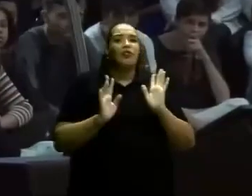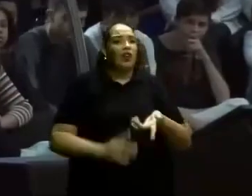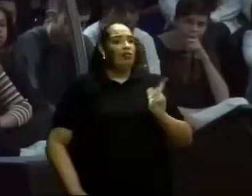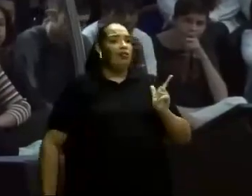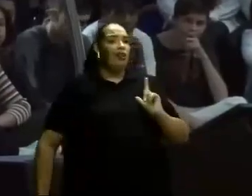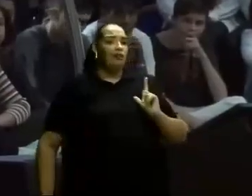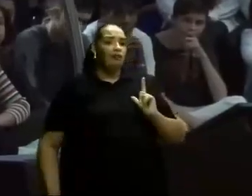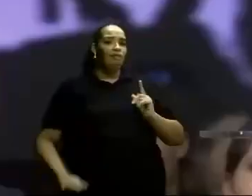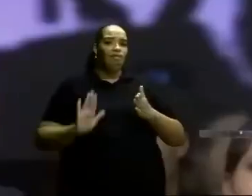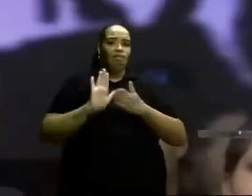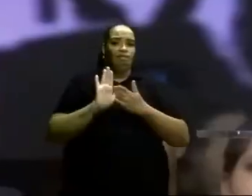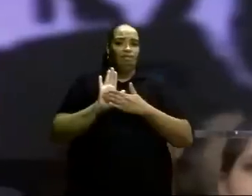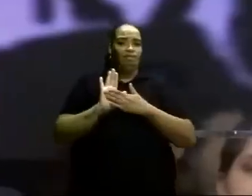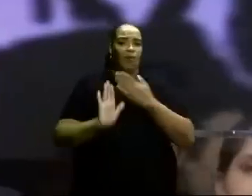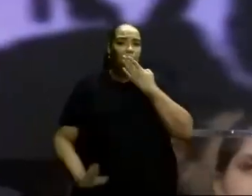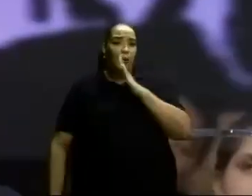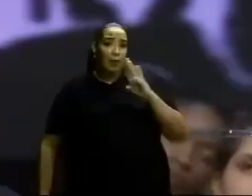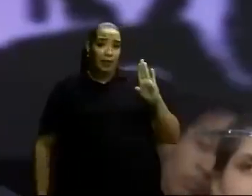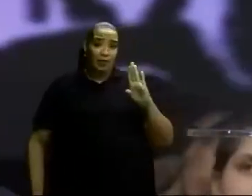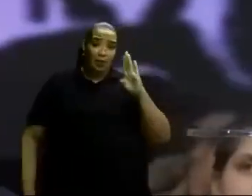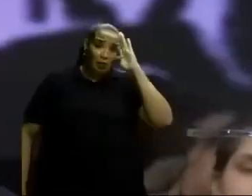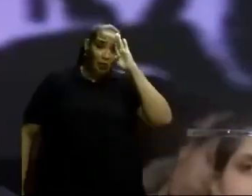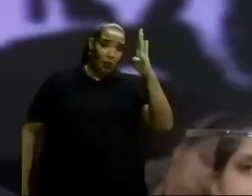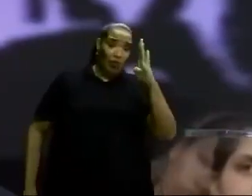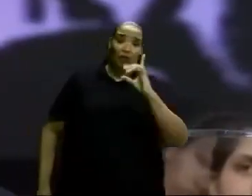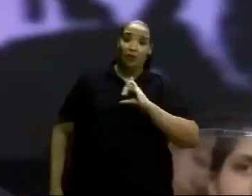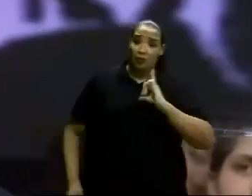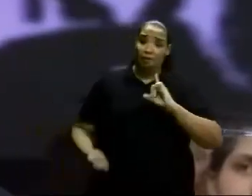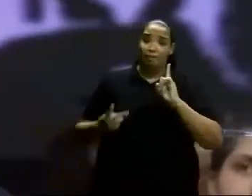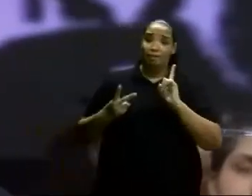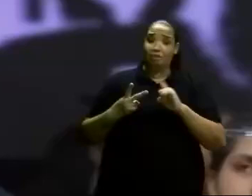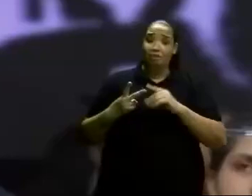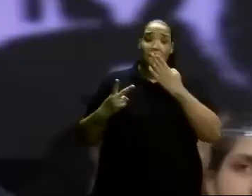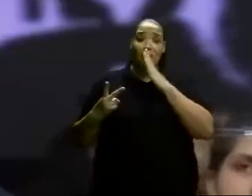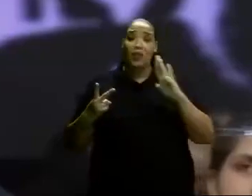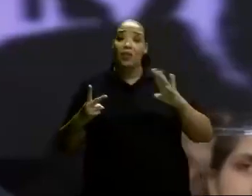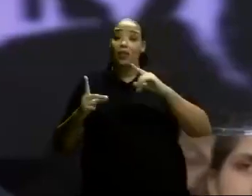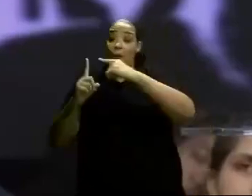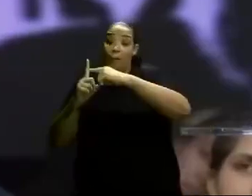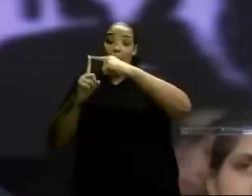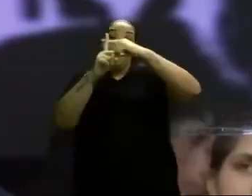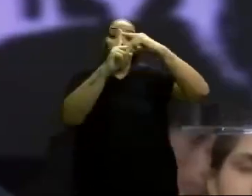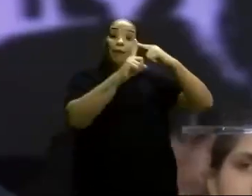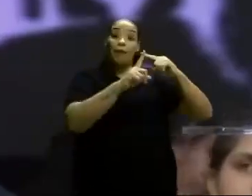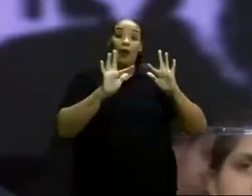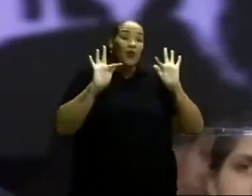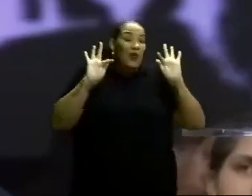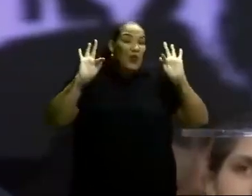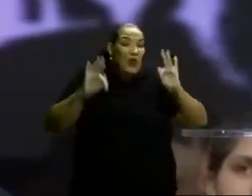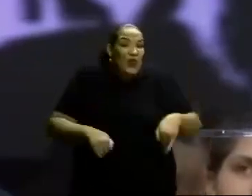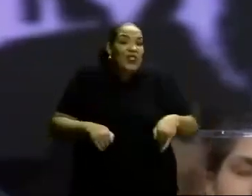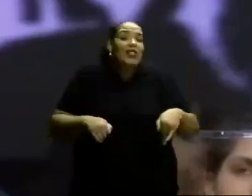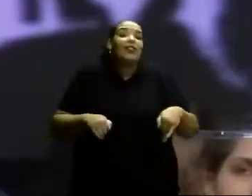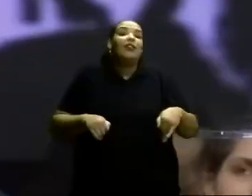No cumprimento da promessa, na mão dos soldados. No cumprimento da promessa, no Calvário. Mas no fechamento do